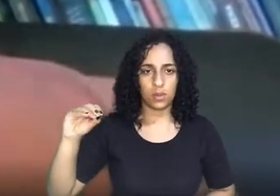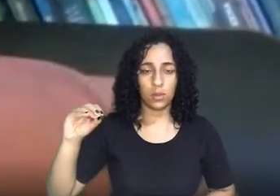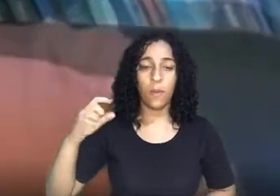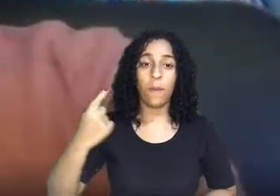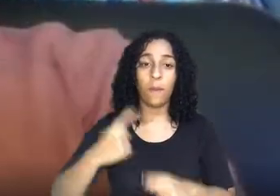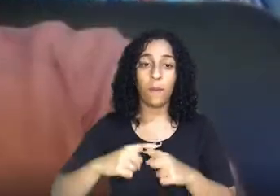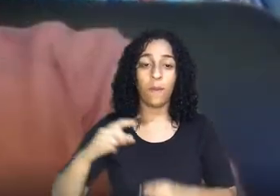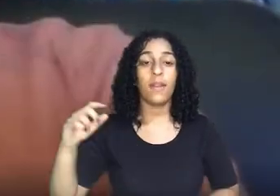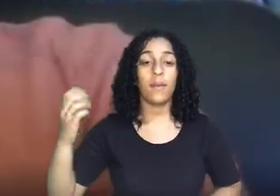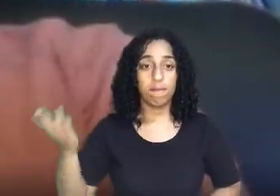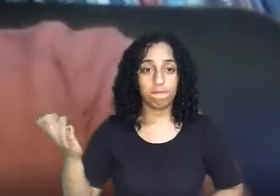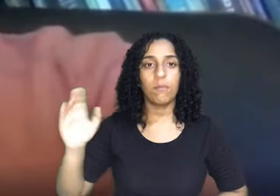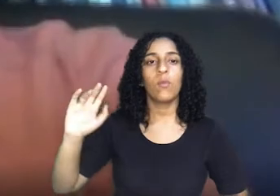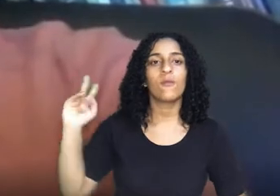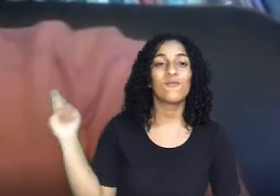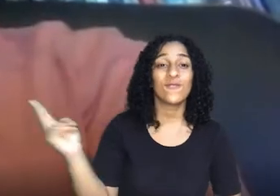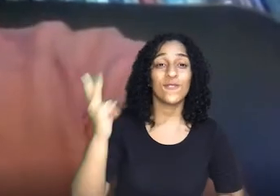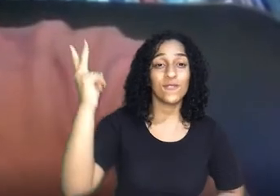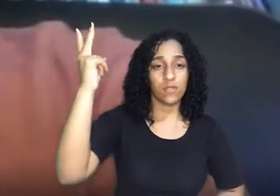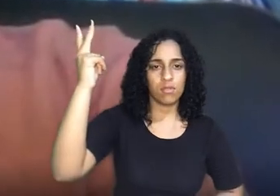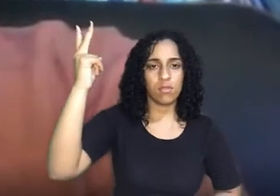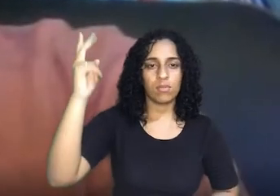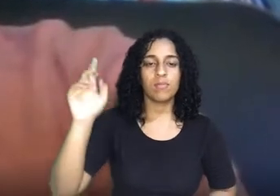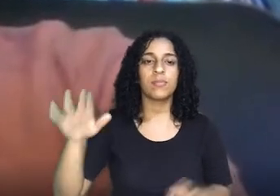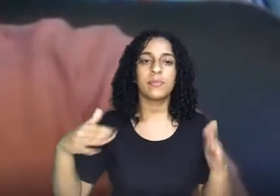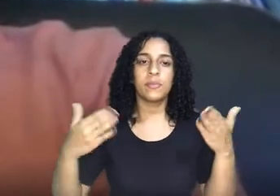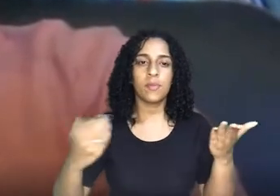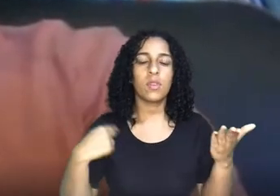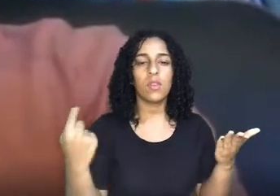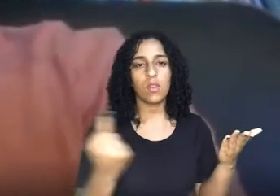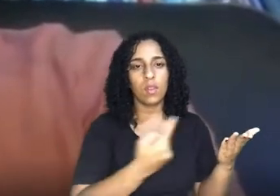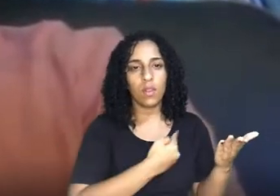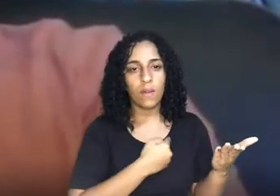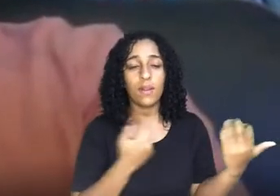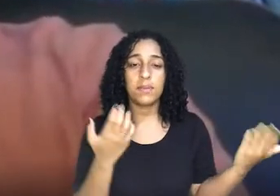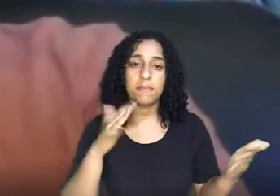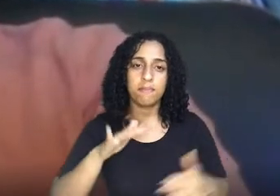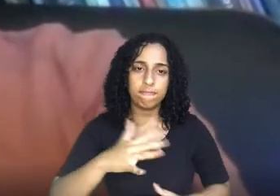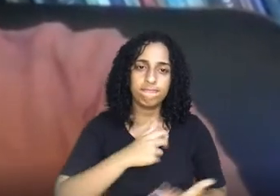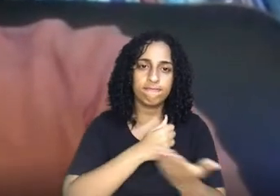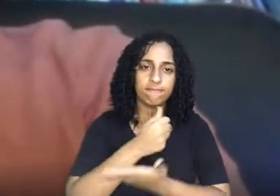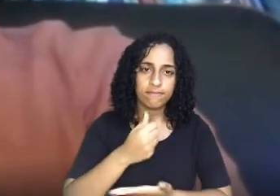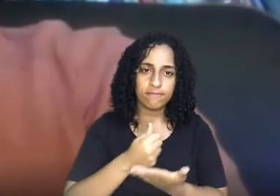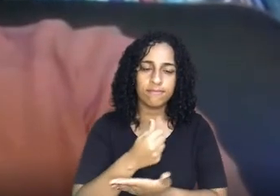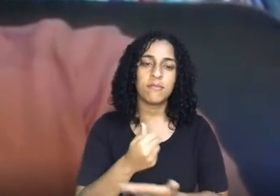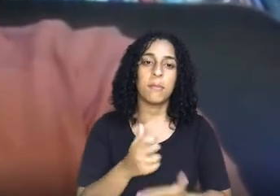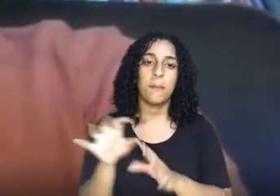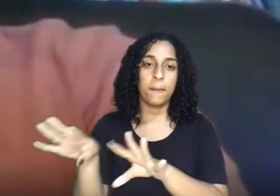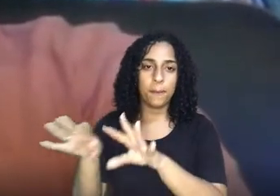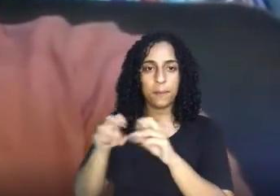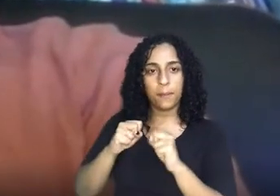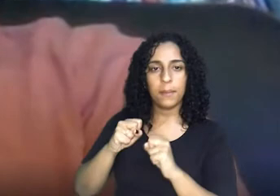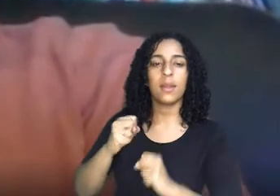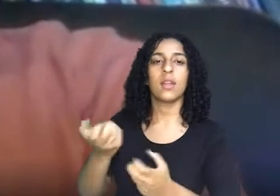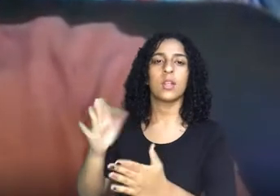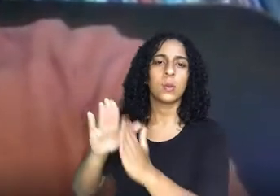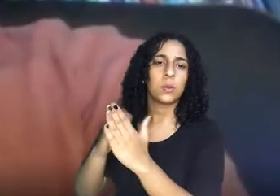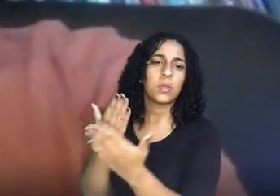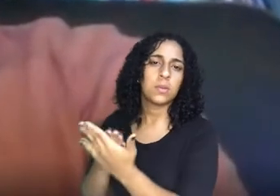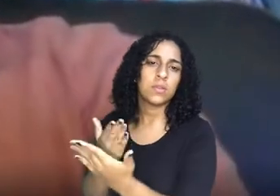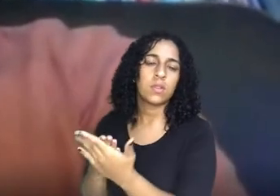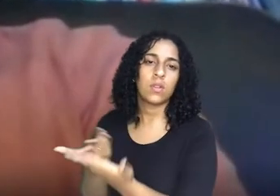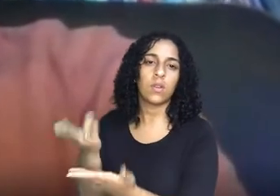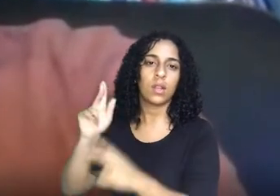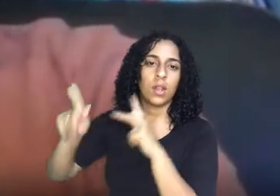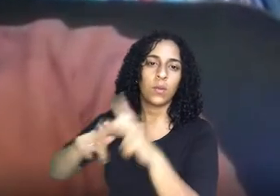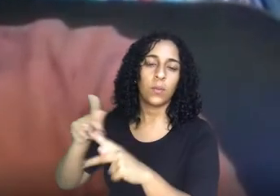ativo de grande valor então o que nós estamos fazendo basicamente é entregando dados das